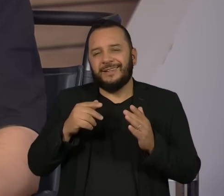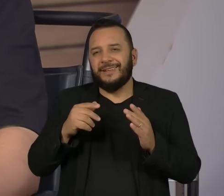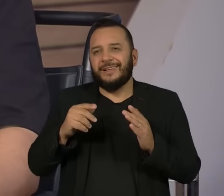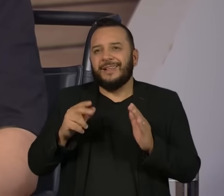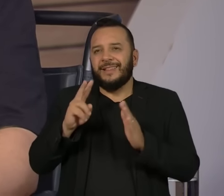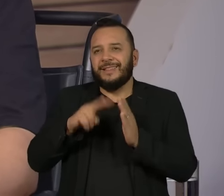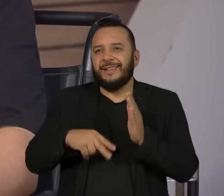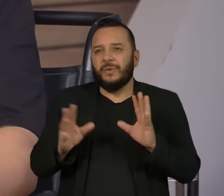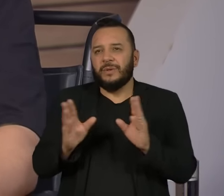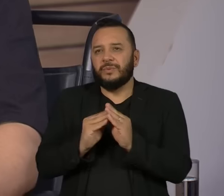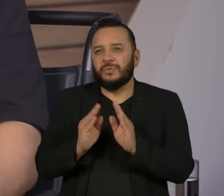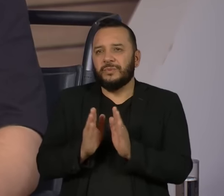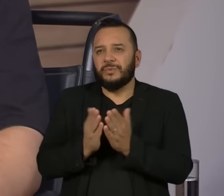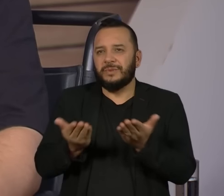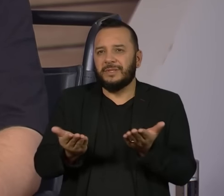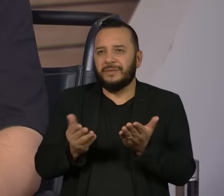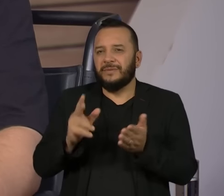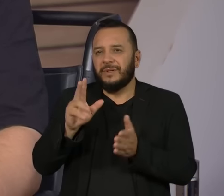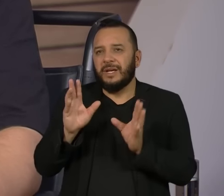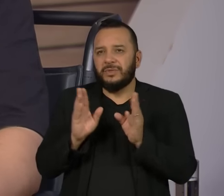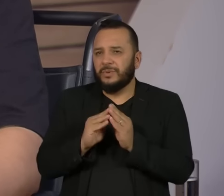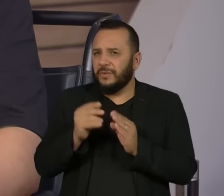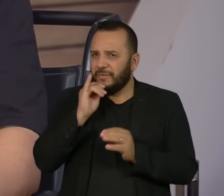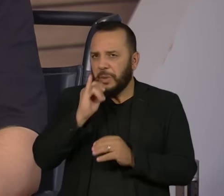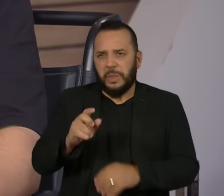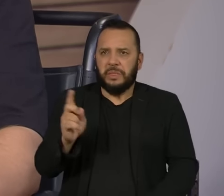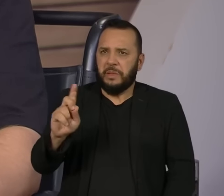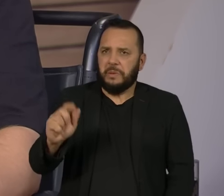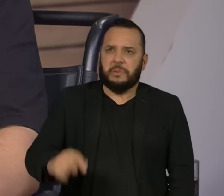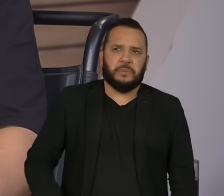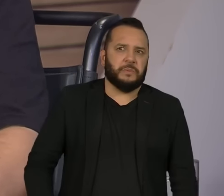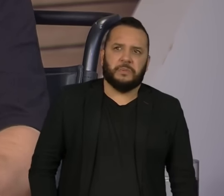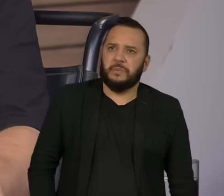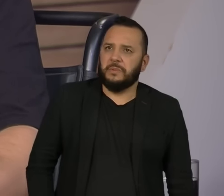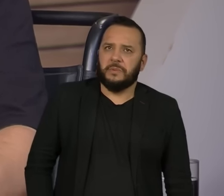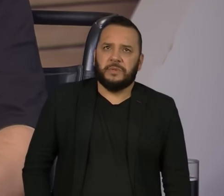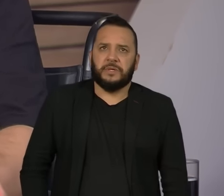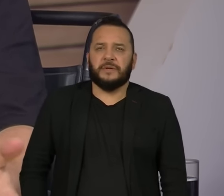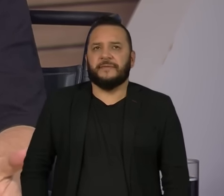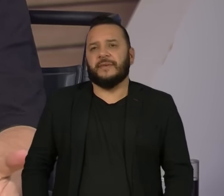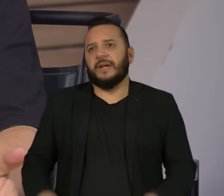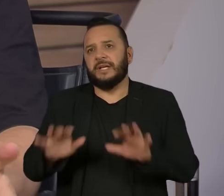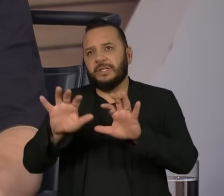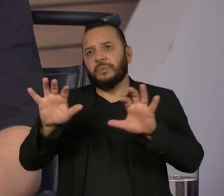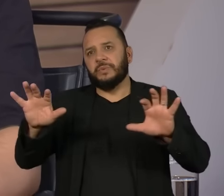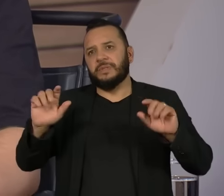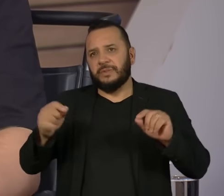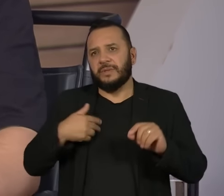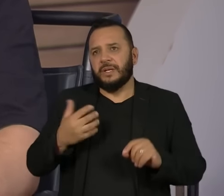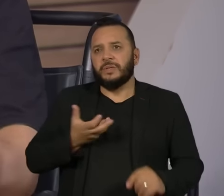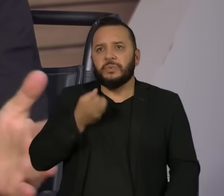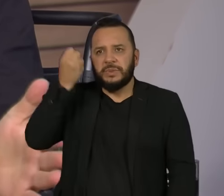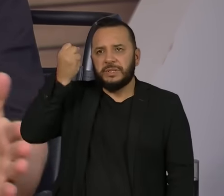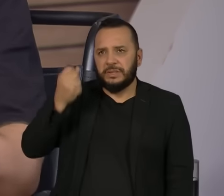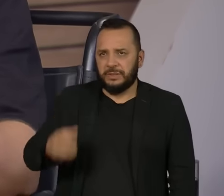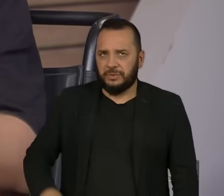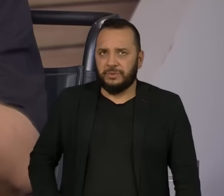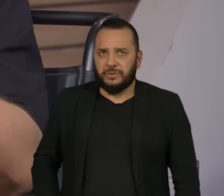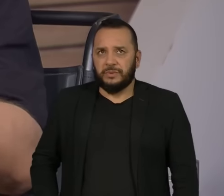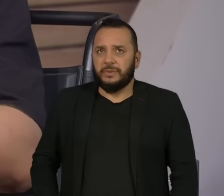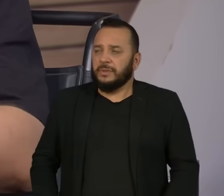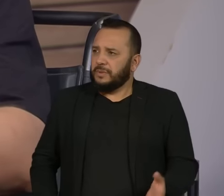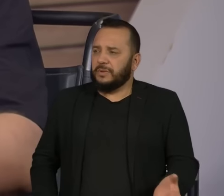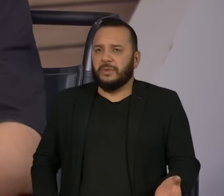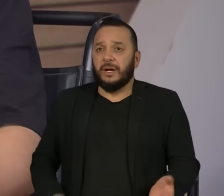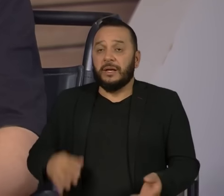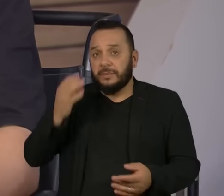gênero, e declarou que não, porque iria induzir ao suicídio. que é essa cabeça das